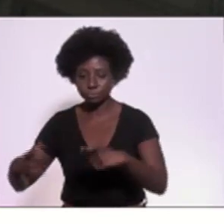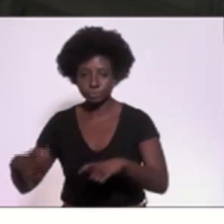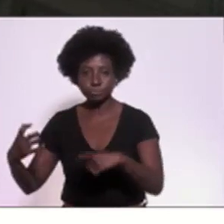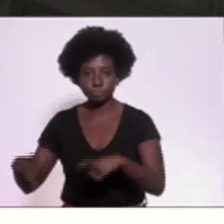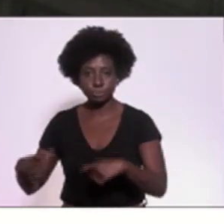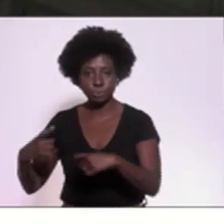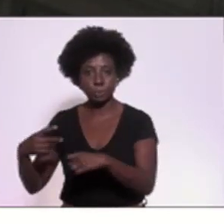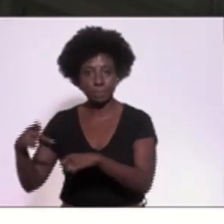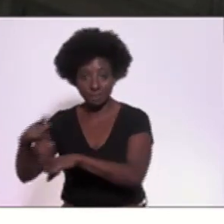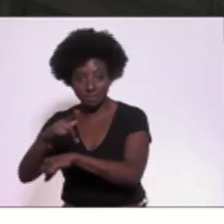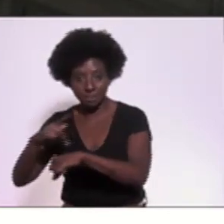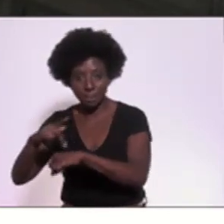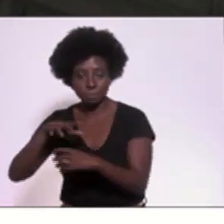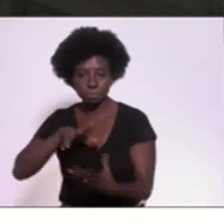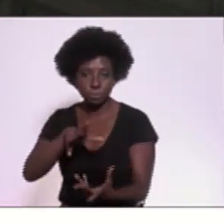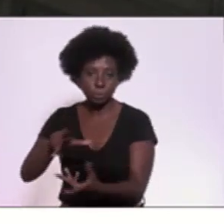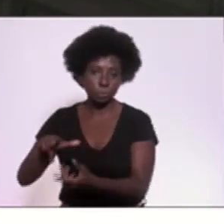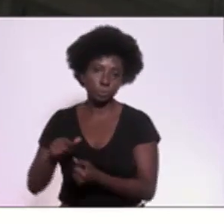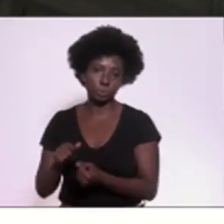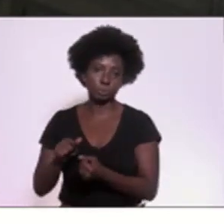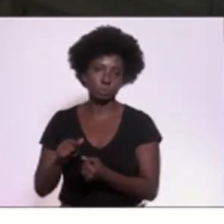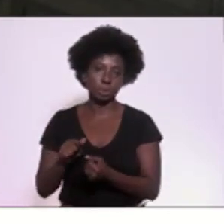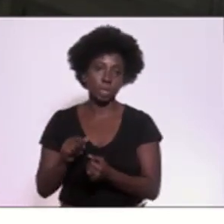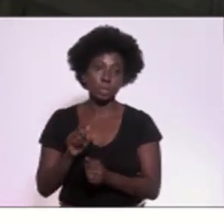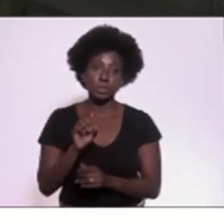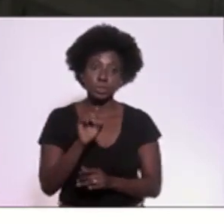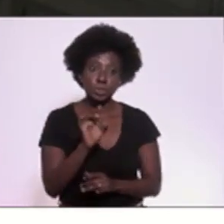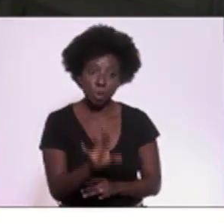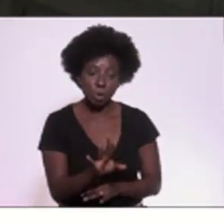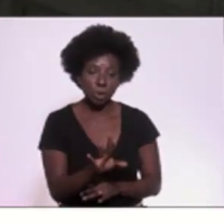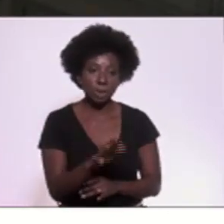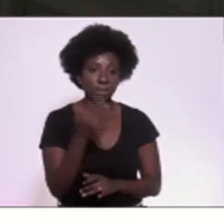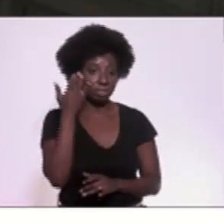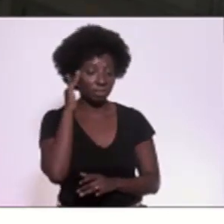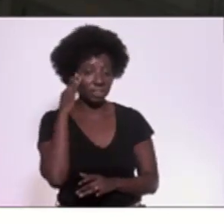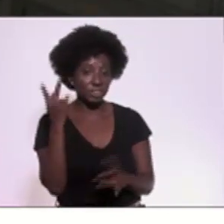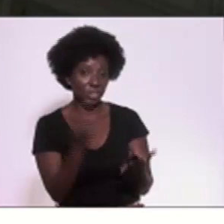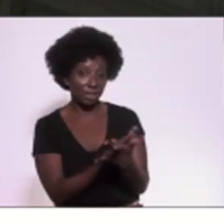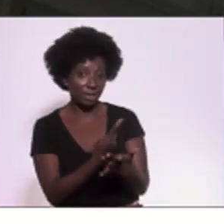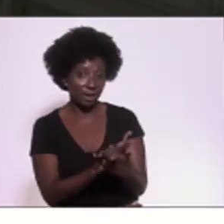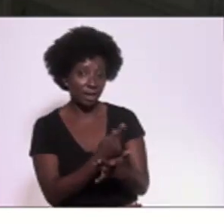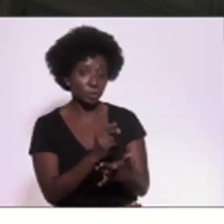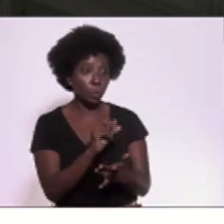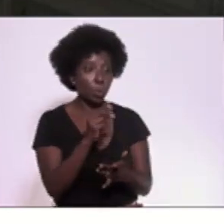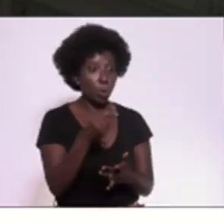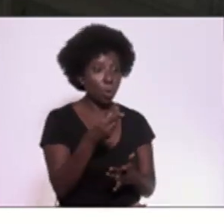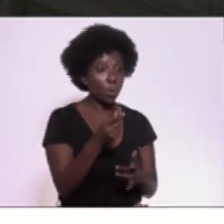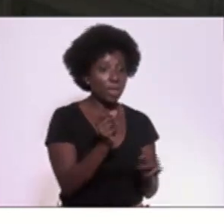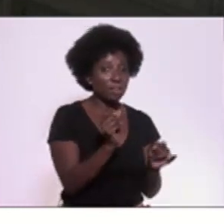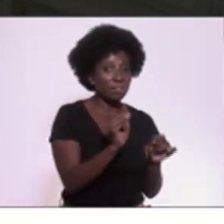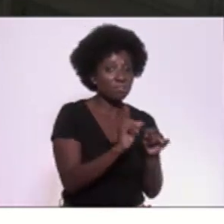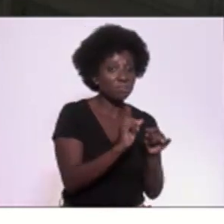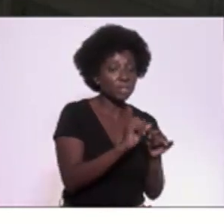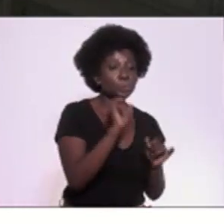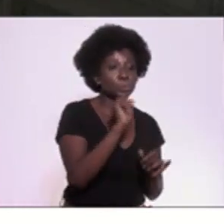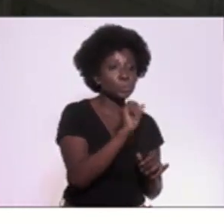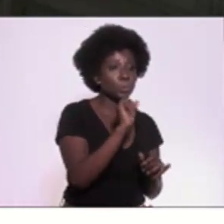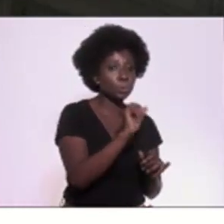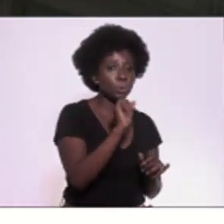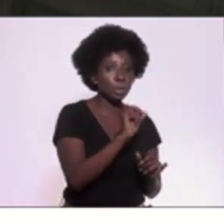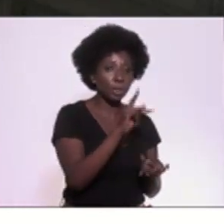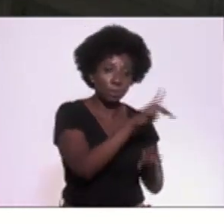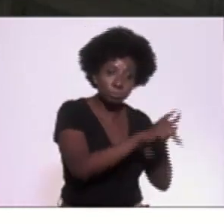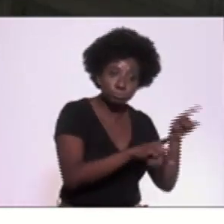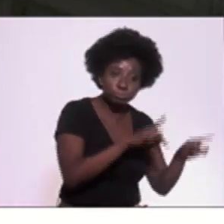Quando ele diz isso, ele não só se equivoca, mas ele tenta levar o equívoco para a população